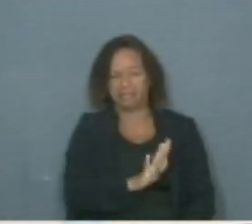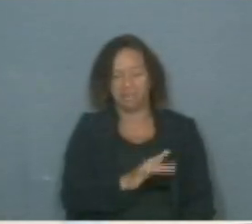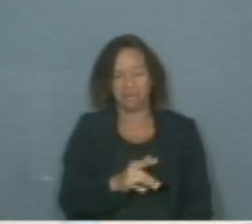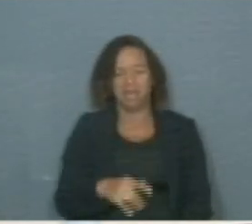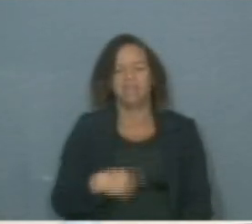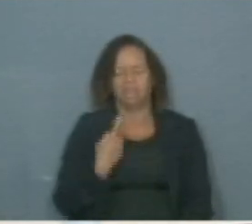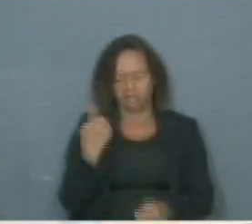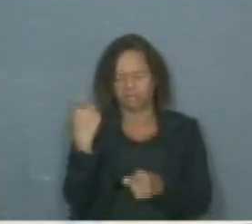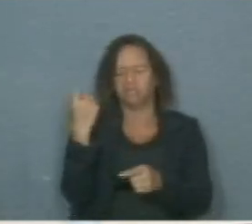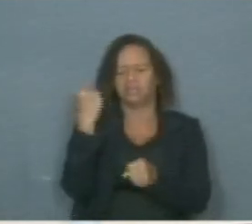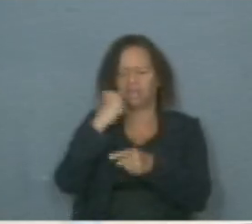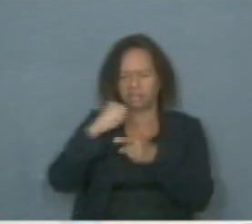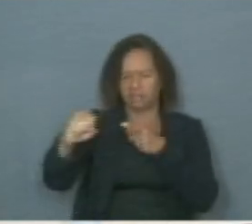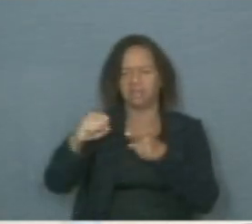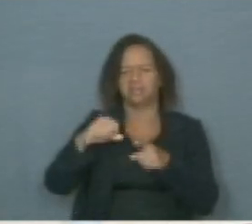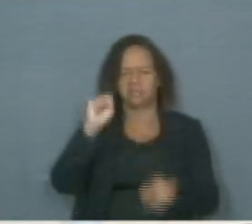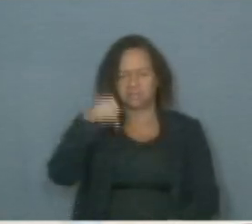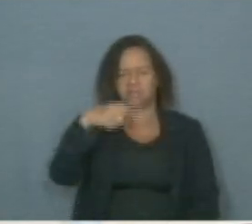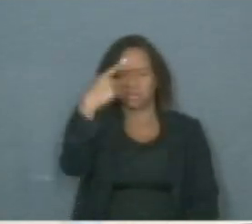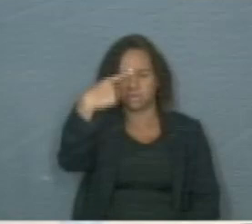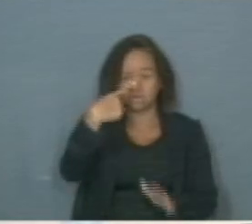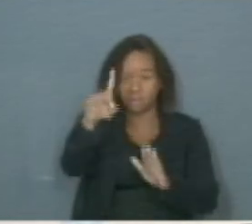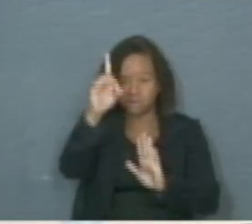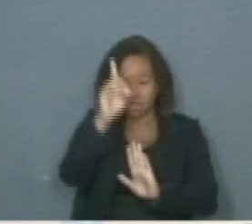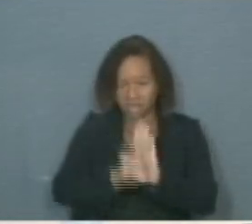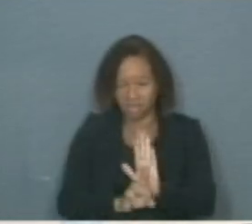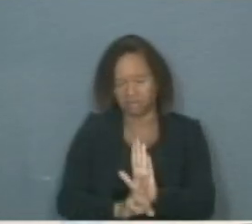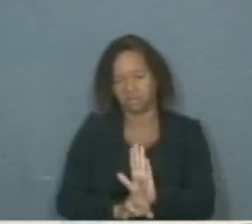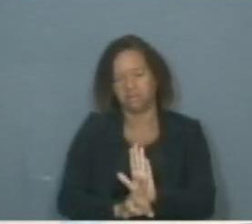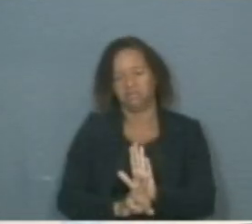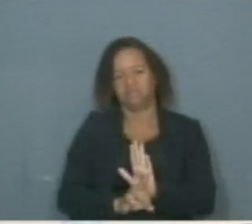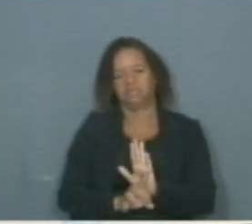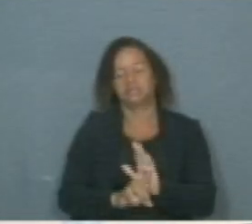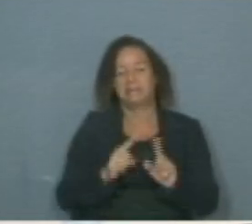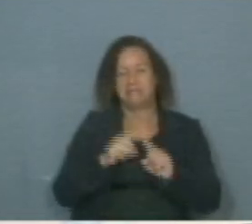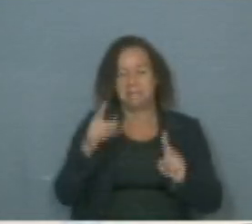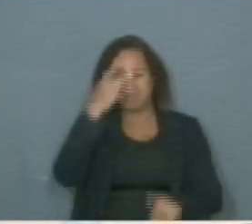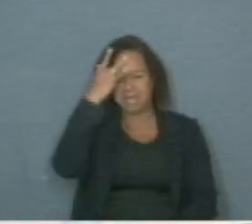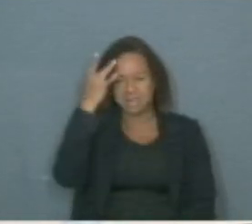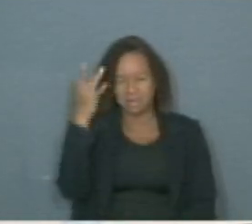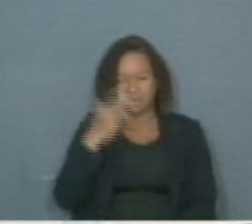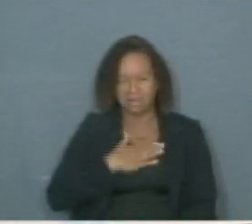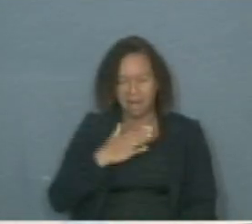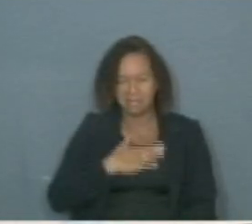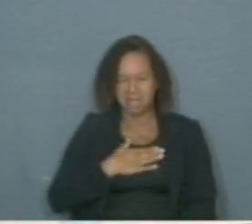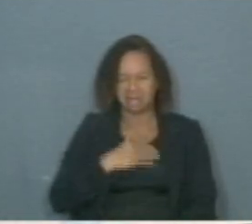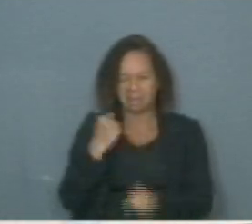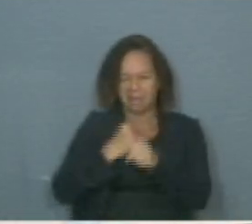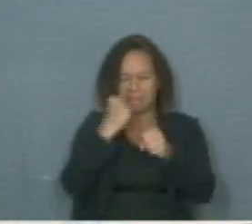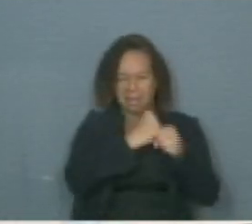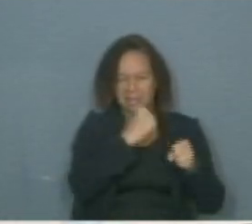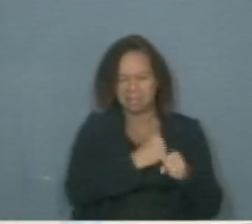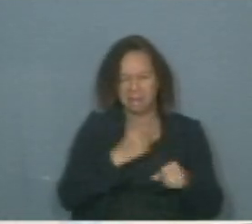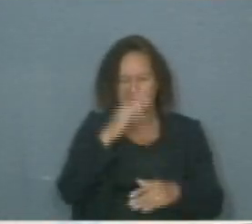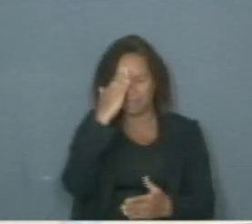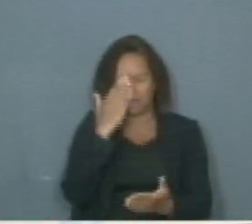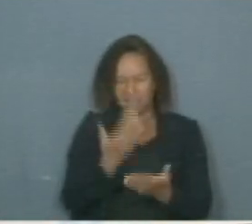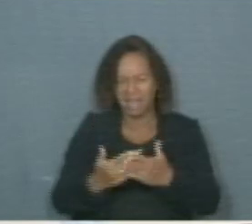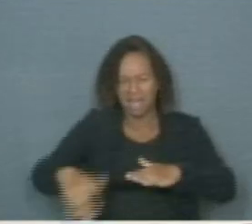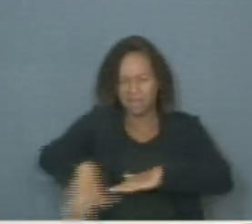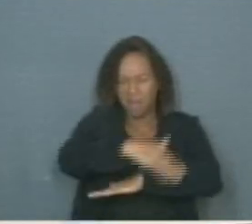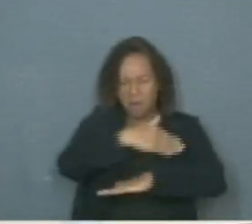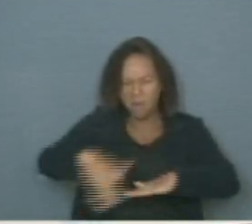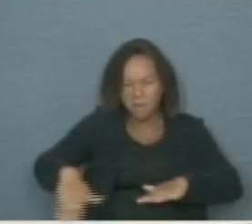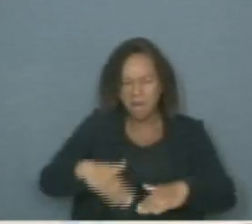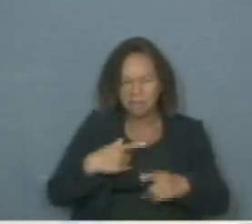eu vou defender o seu direito. Eu vou defender, mas pessoas como eu foram assassinadas e agredidas na rua